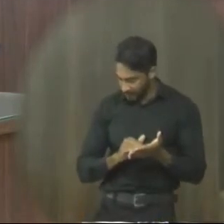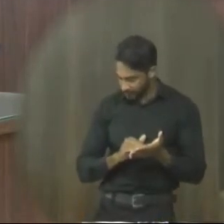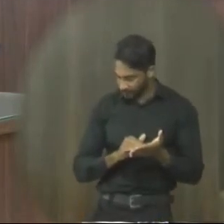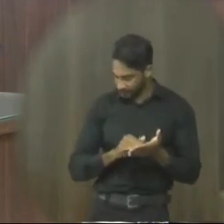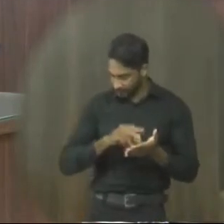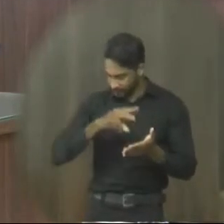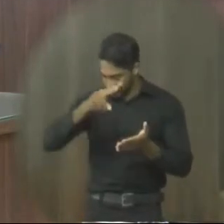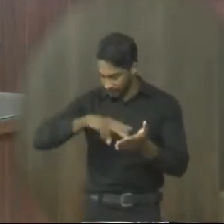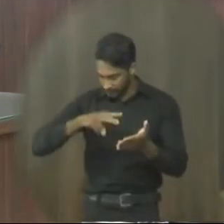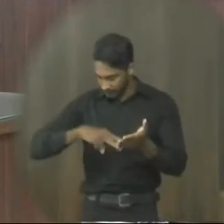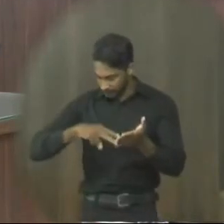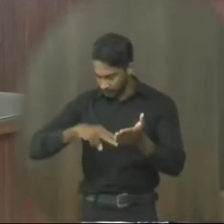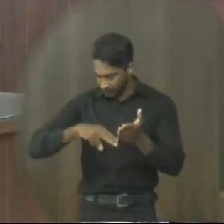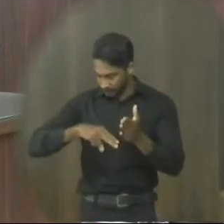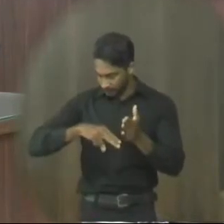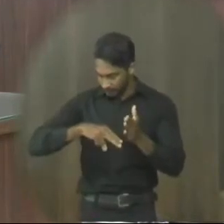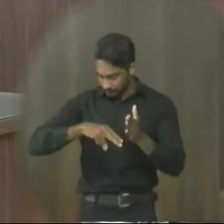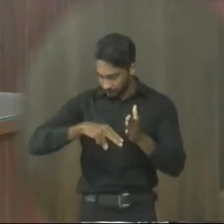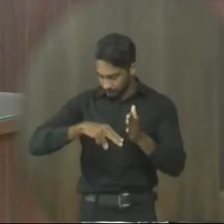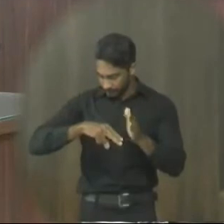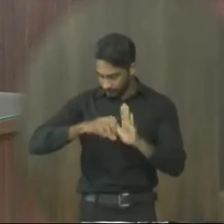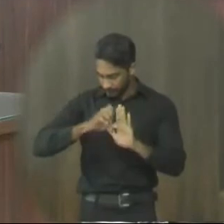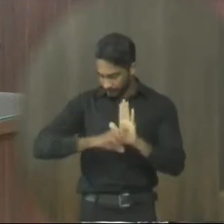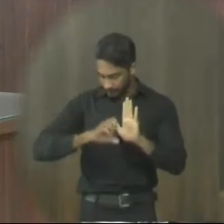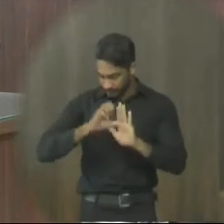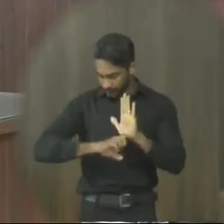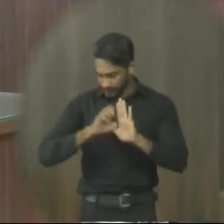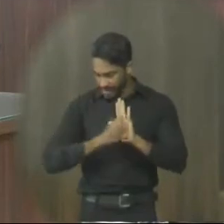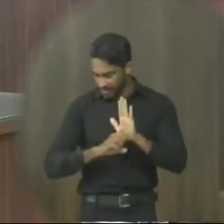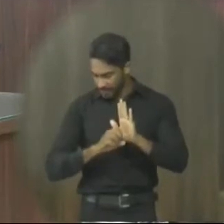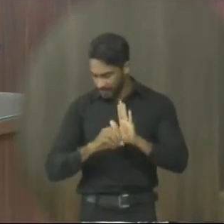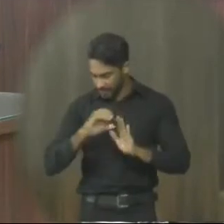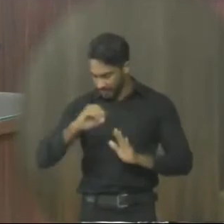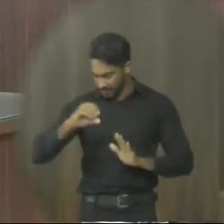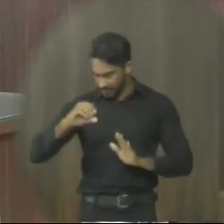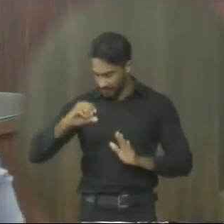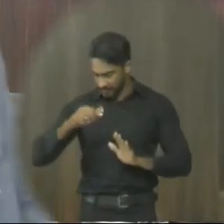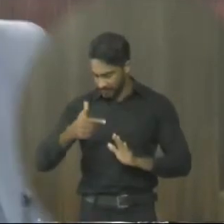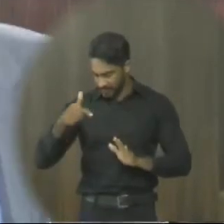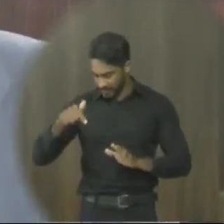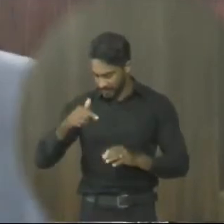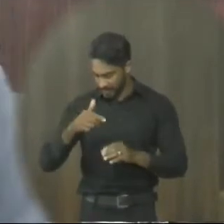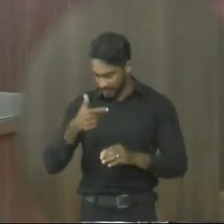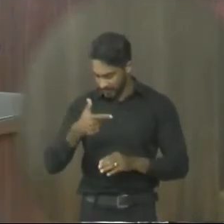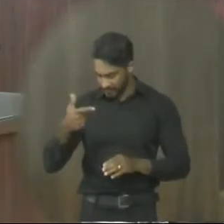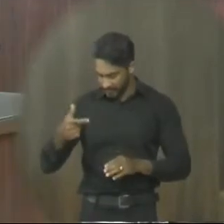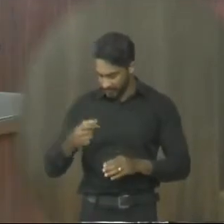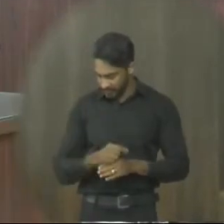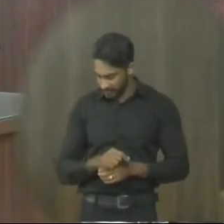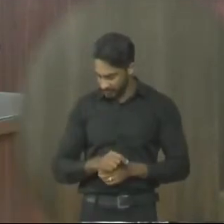que faça a leitura da emenda do projeto de lei 027/2022. Câmara Municipal de Janaúba. Projeto de